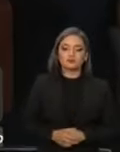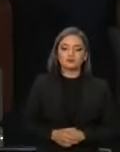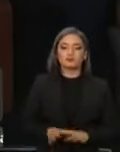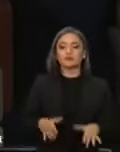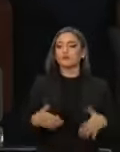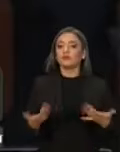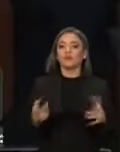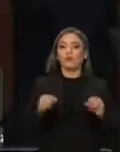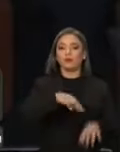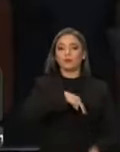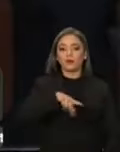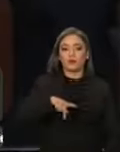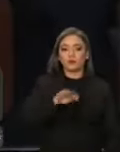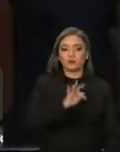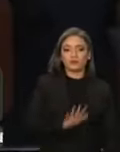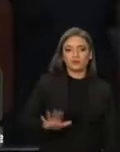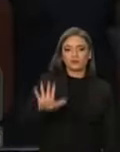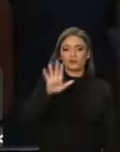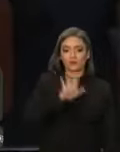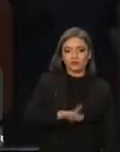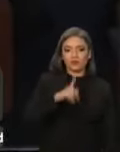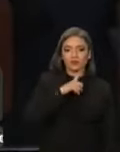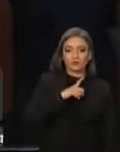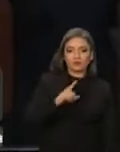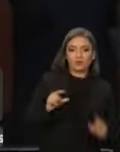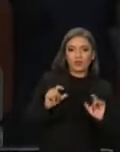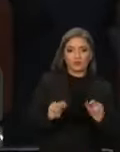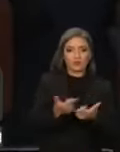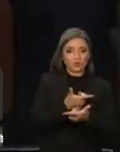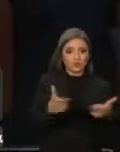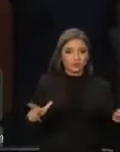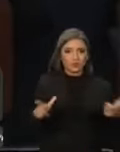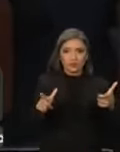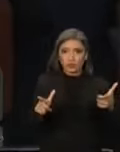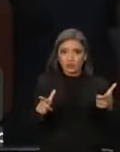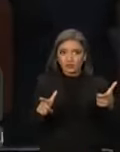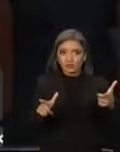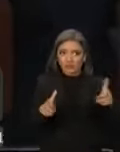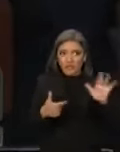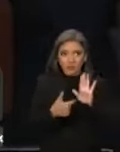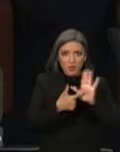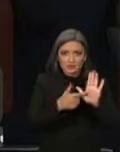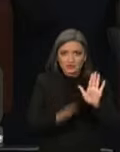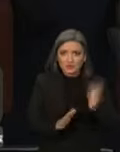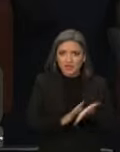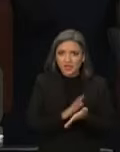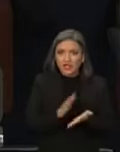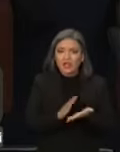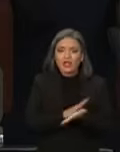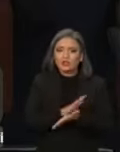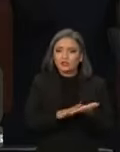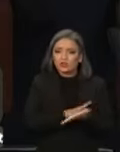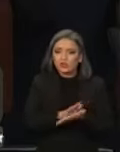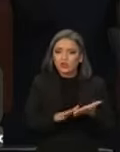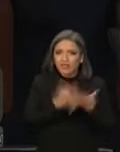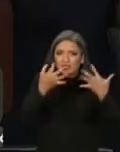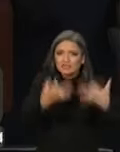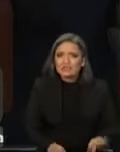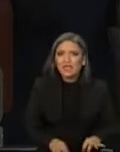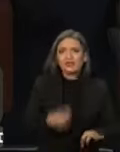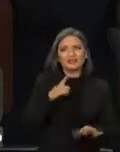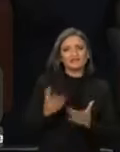que o Ministério Público Federal, além de não haver demonstrado, acima de qualquer dúvida razoável, alegada